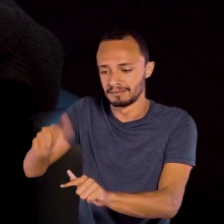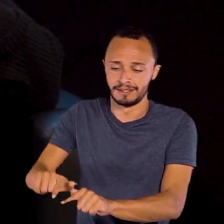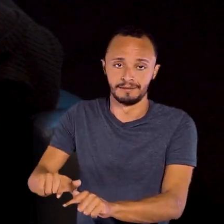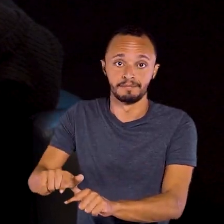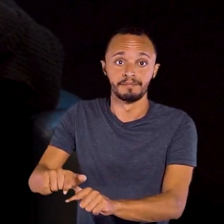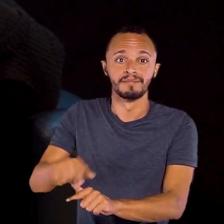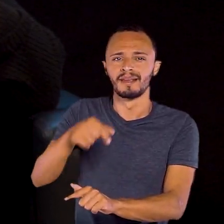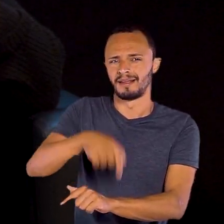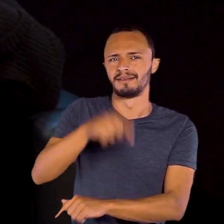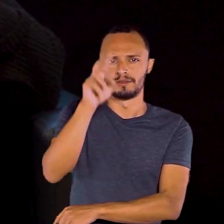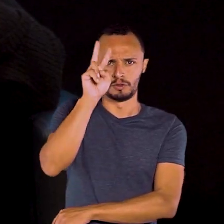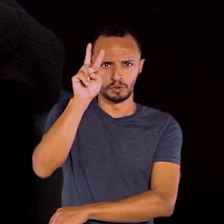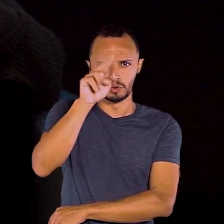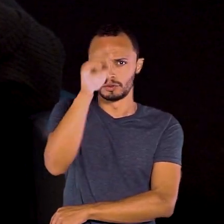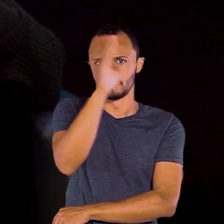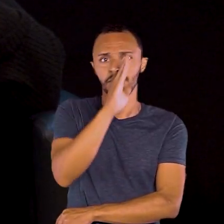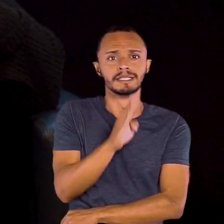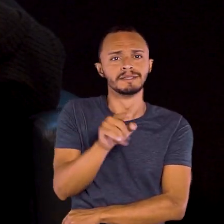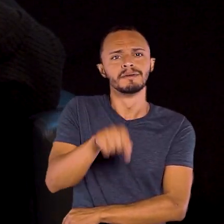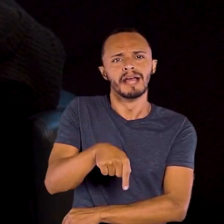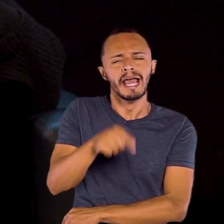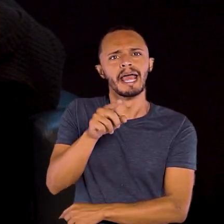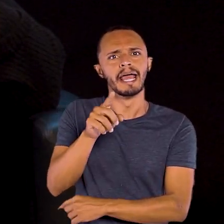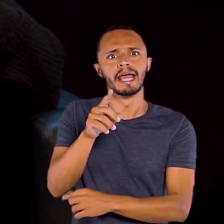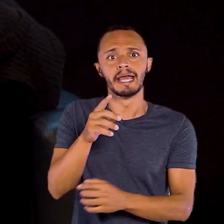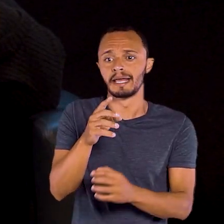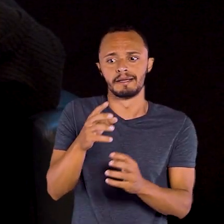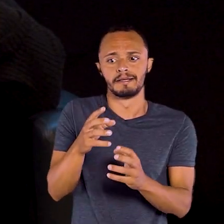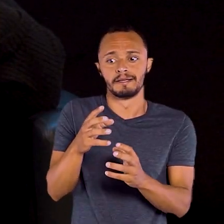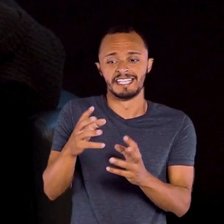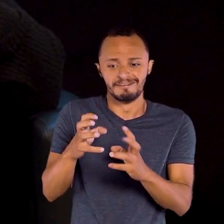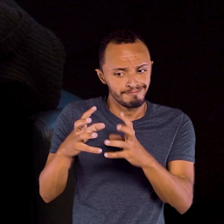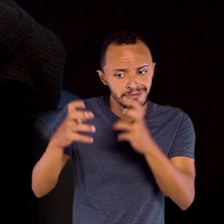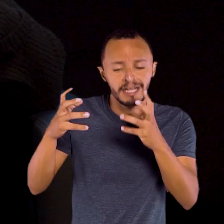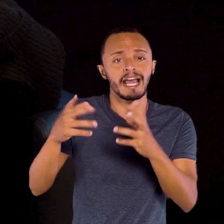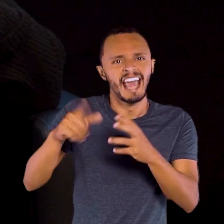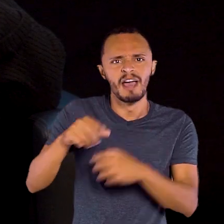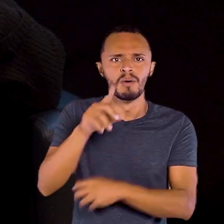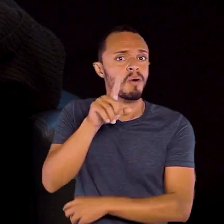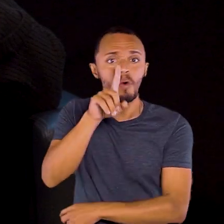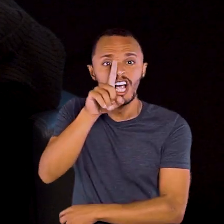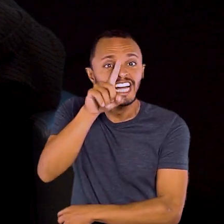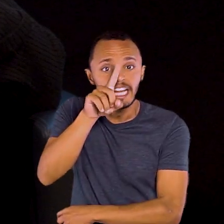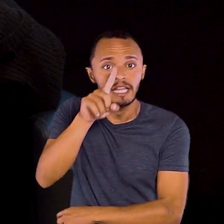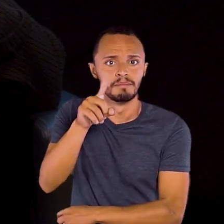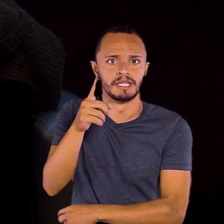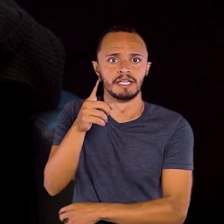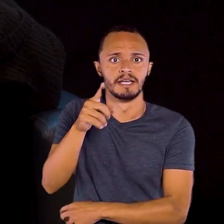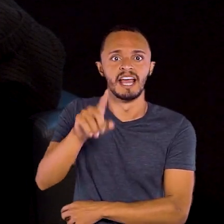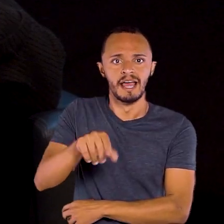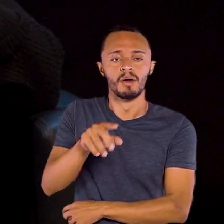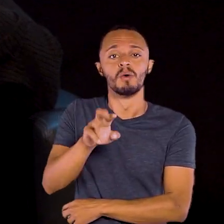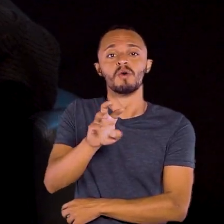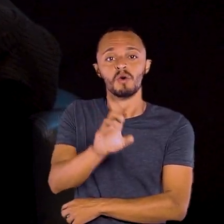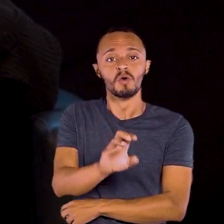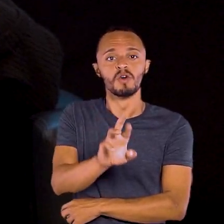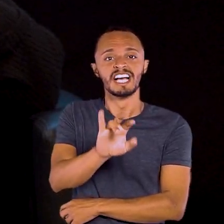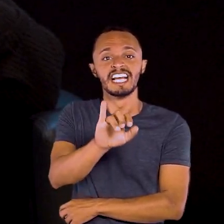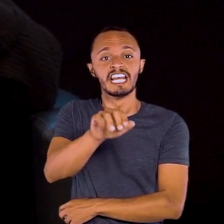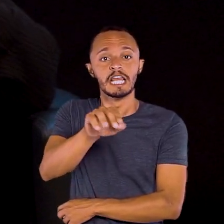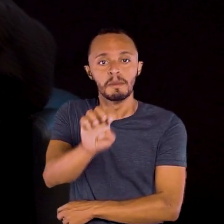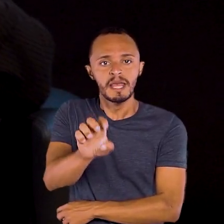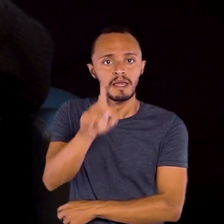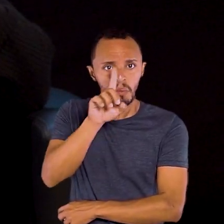né? É um crime. Então, sem querer dar o spoiler, mas já dando, na verdade, o crime é todo